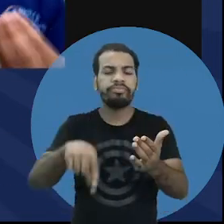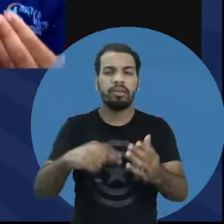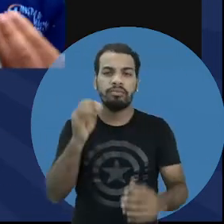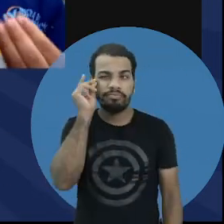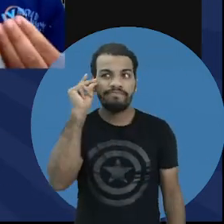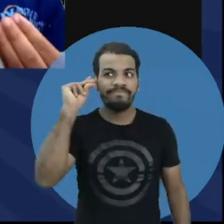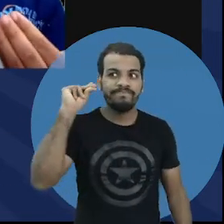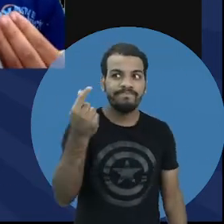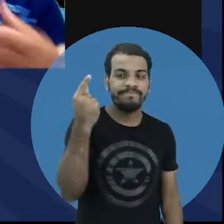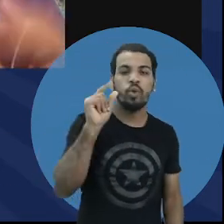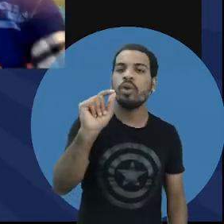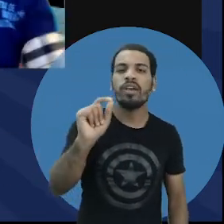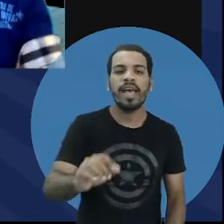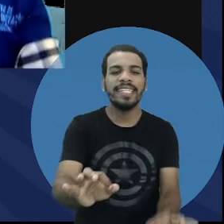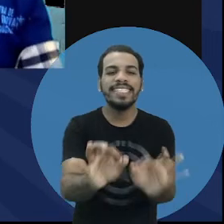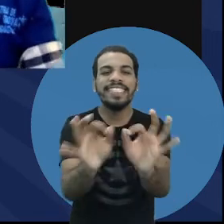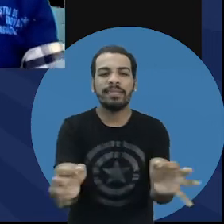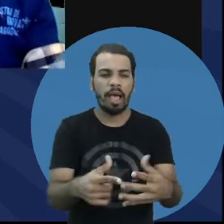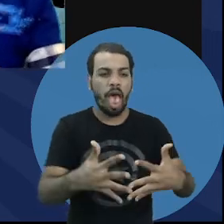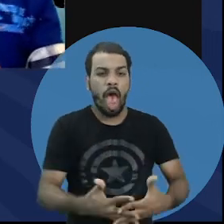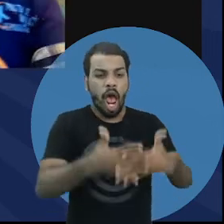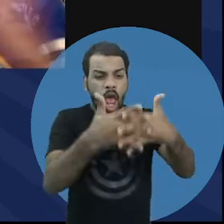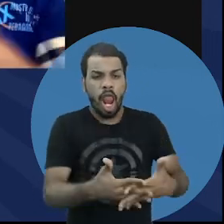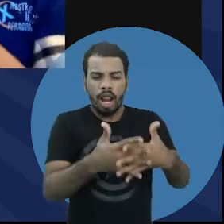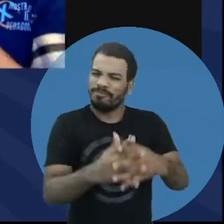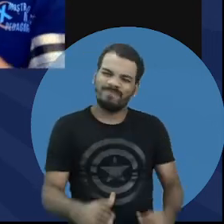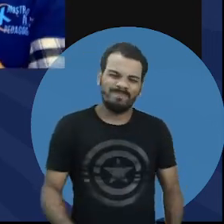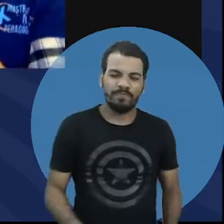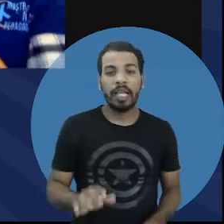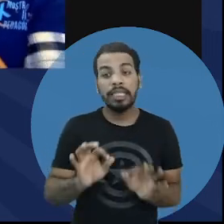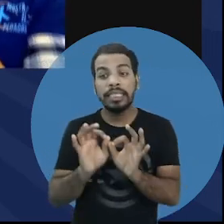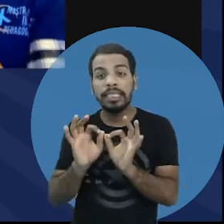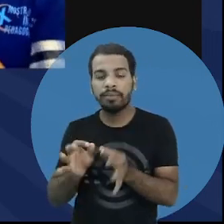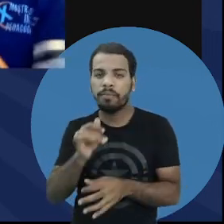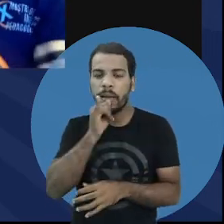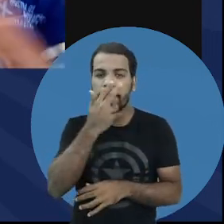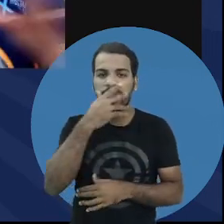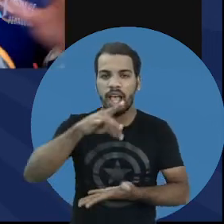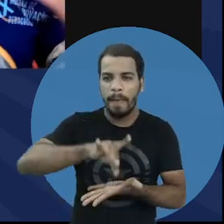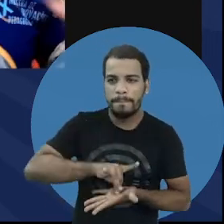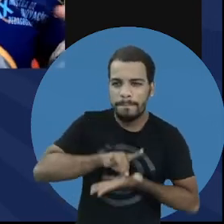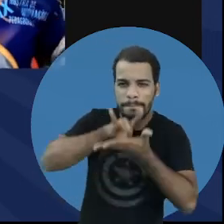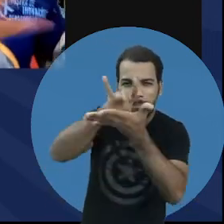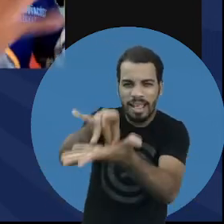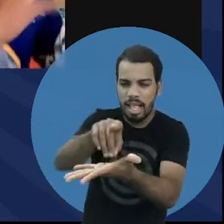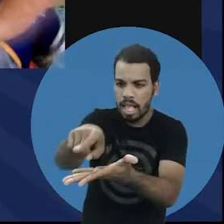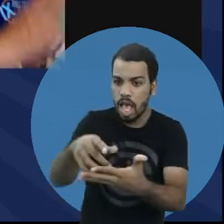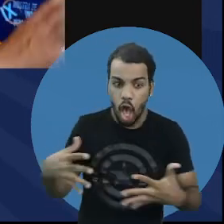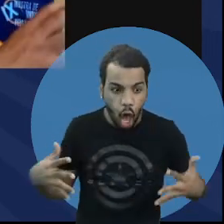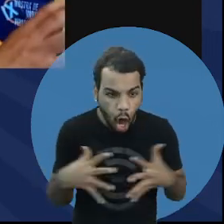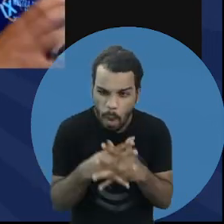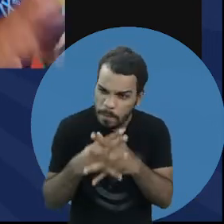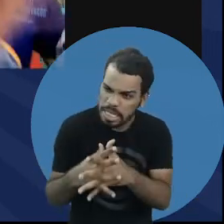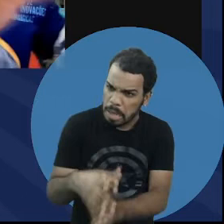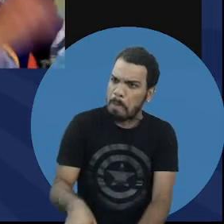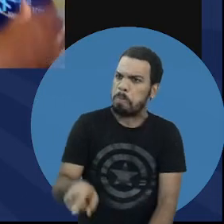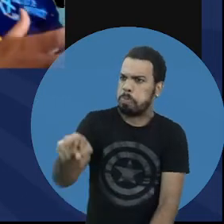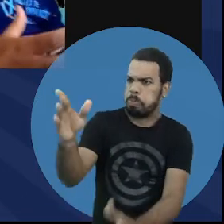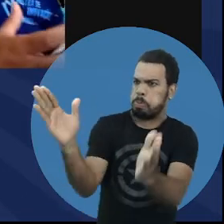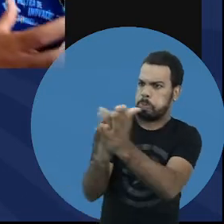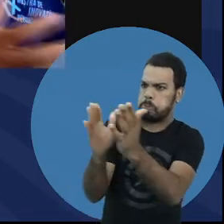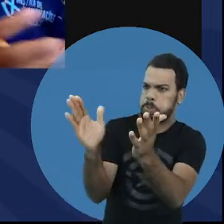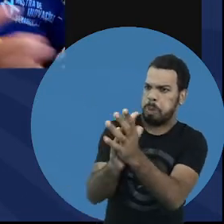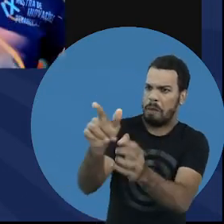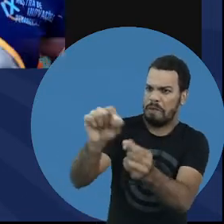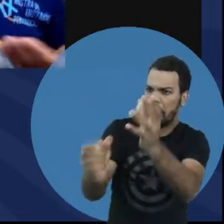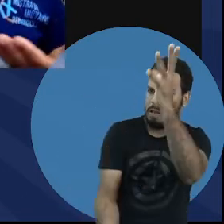coisa é simples, não é quando ela é complicada. Parece que antigamente o mérito é que a coisa tinha que ser complicada, tinha que ser